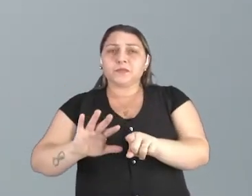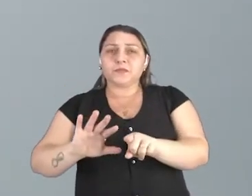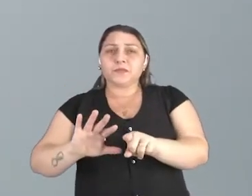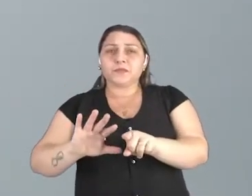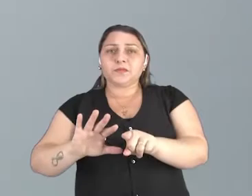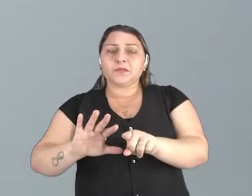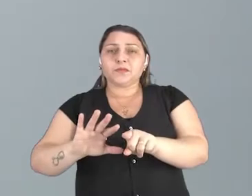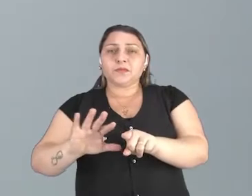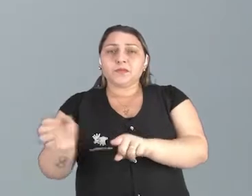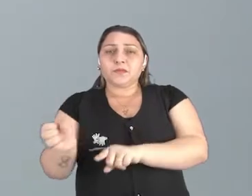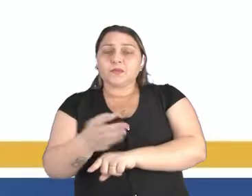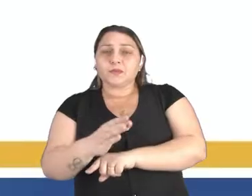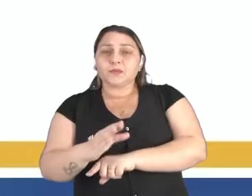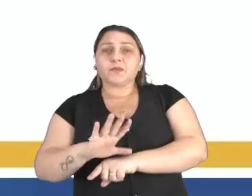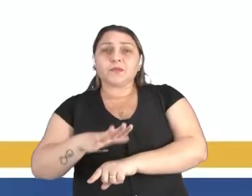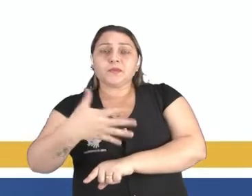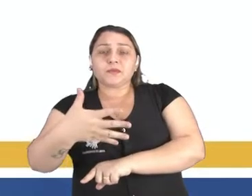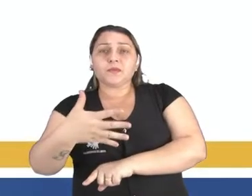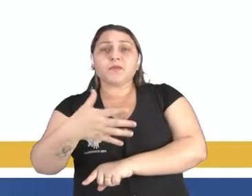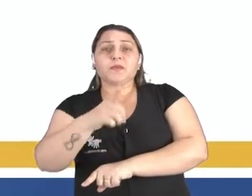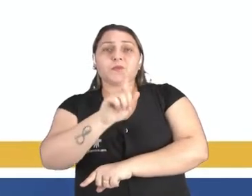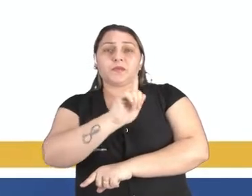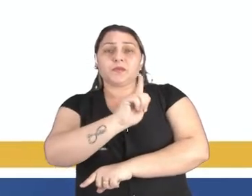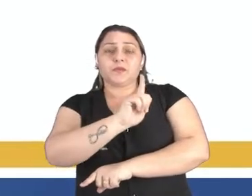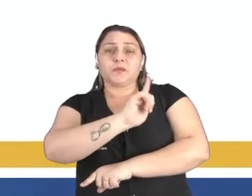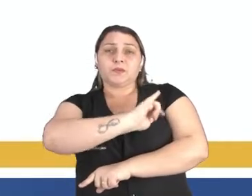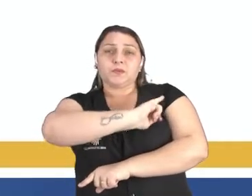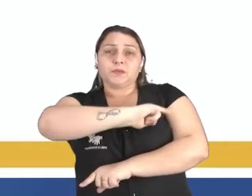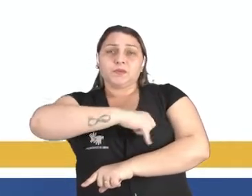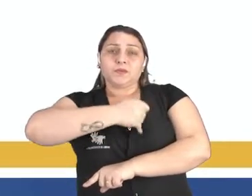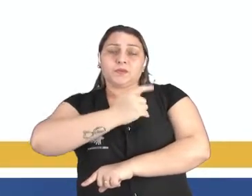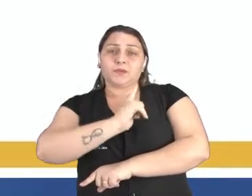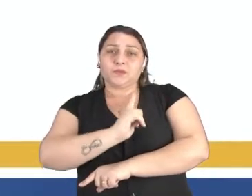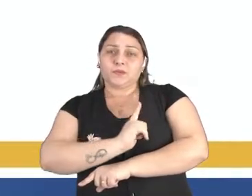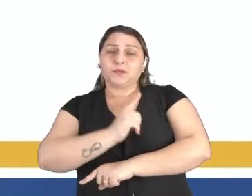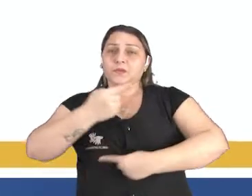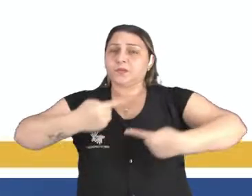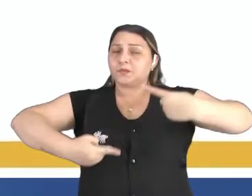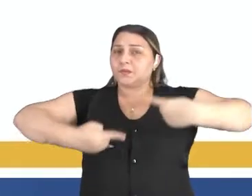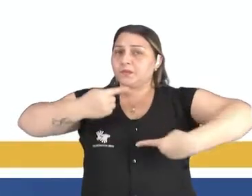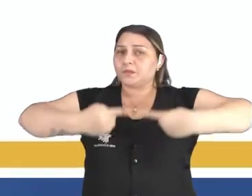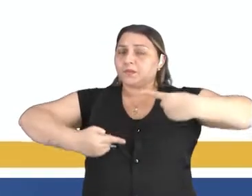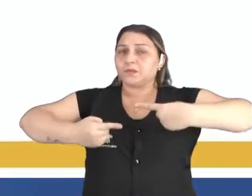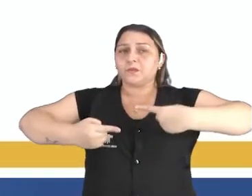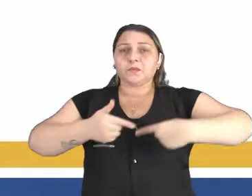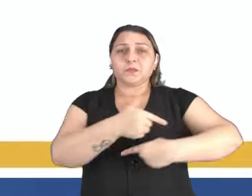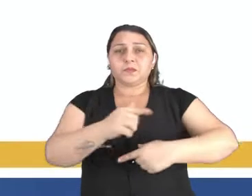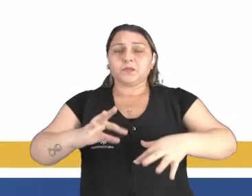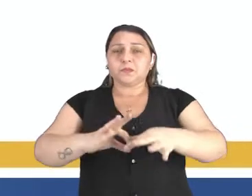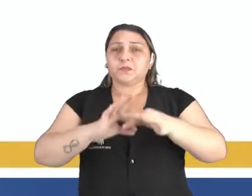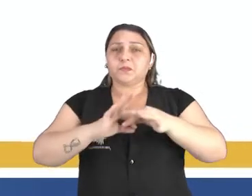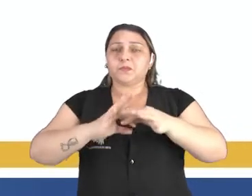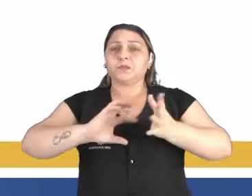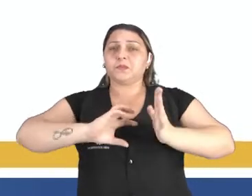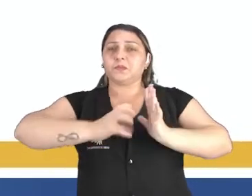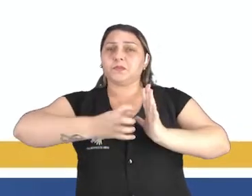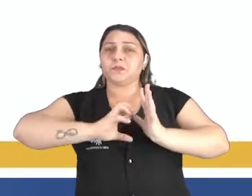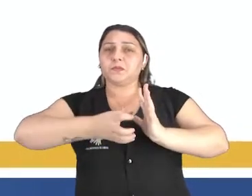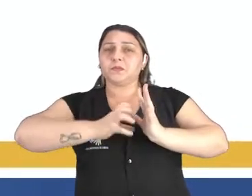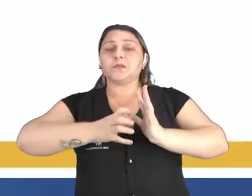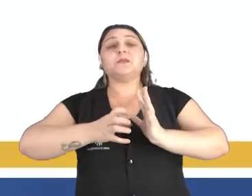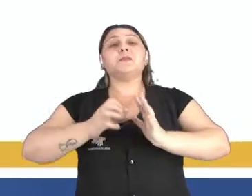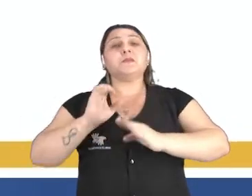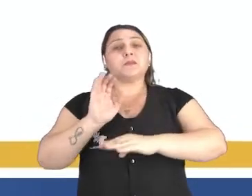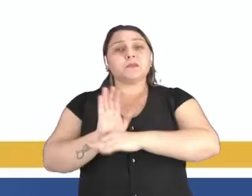surpresas, né? O Jânio da Silva Quadros, ele foi um político, né, sem muito vínculos, assim, partidários, né?